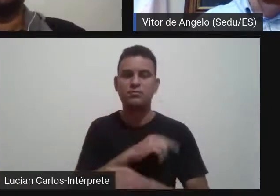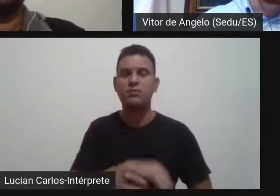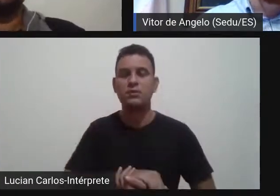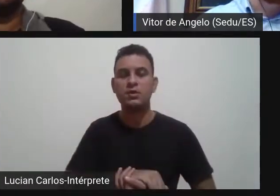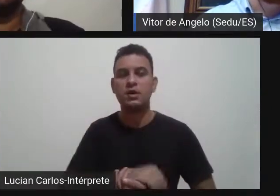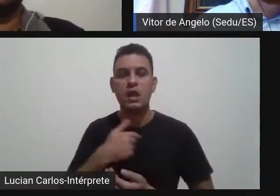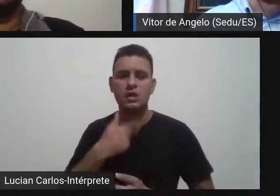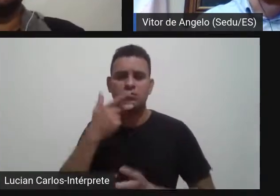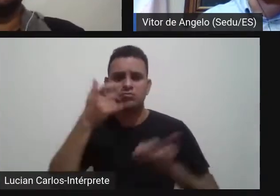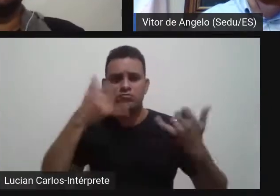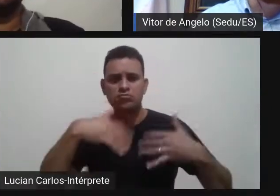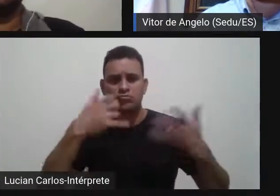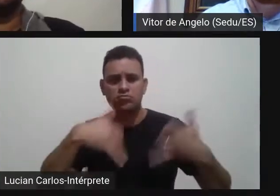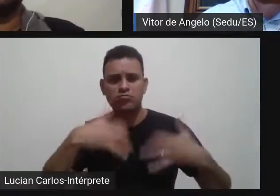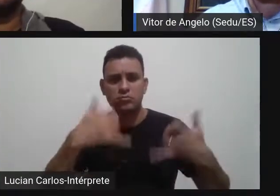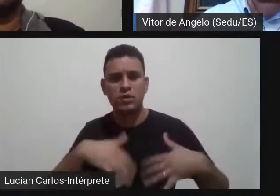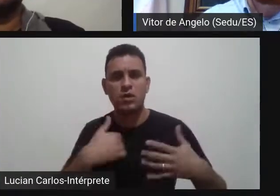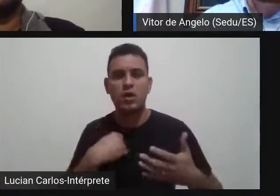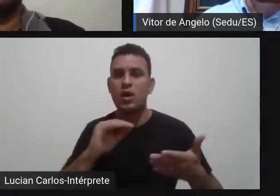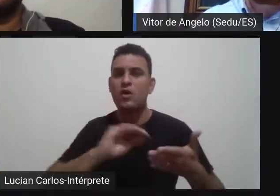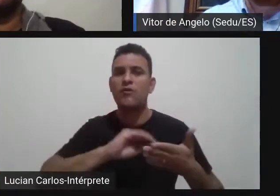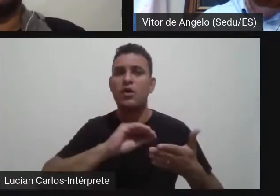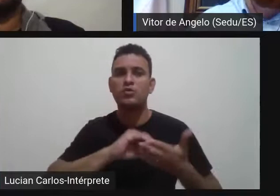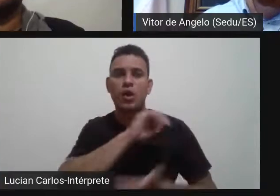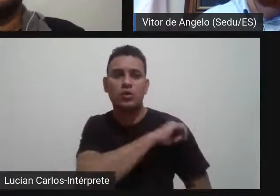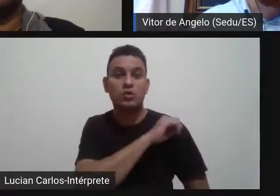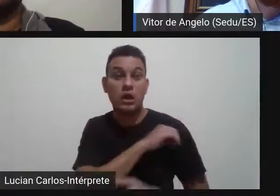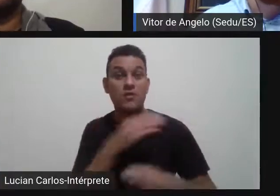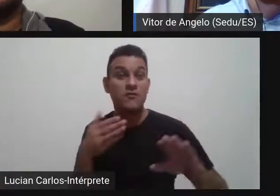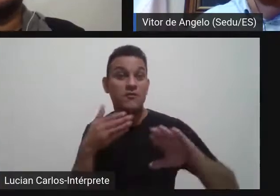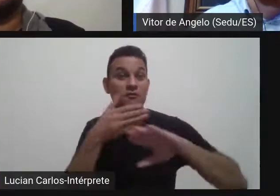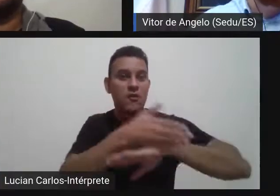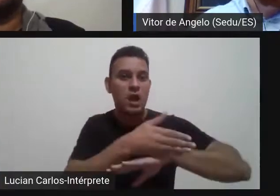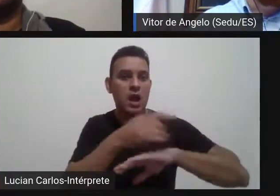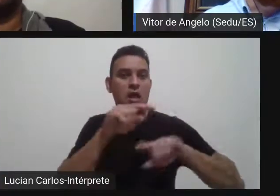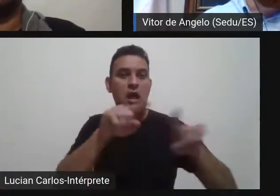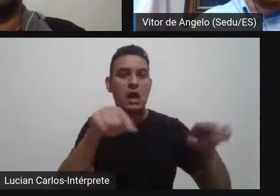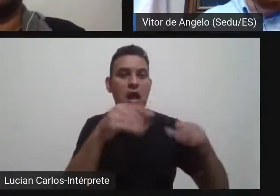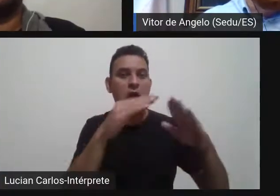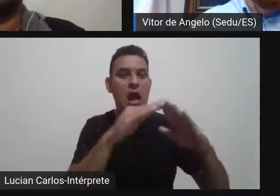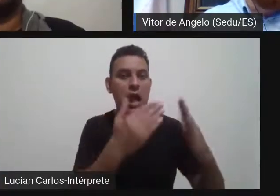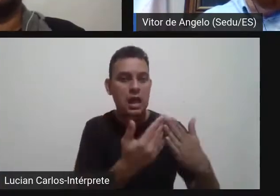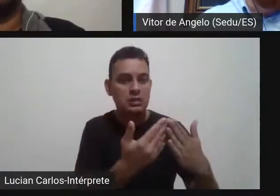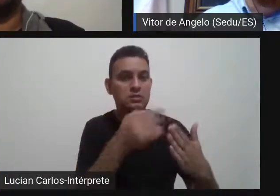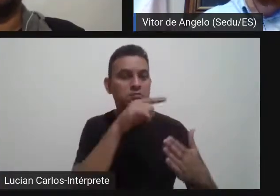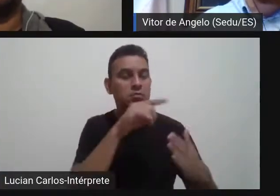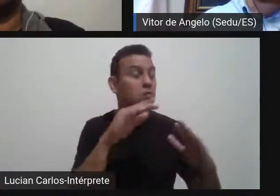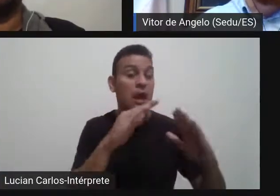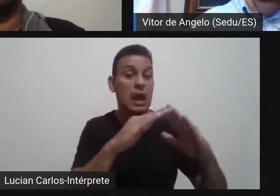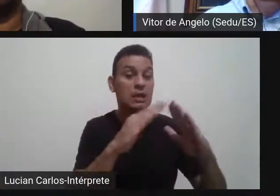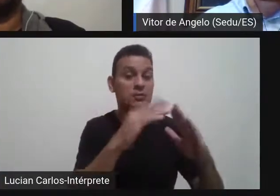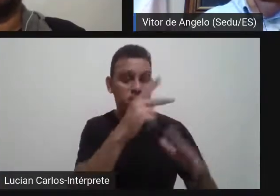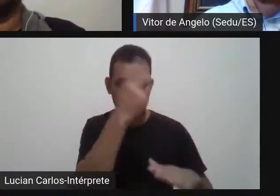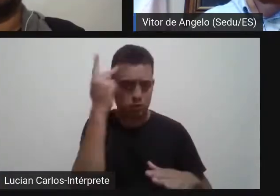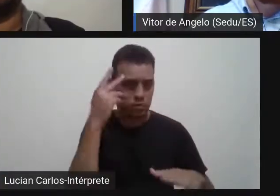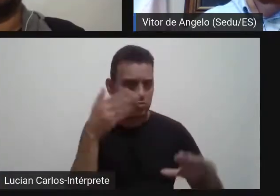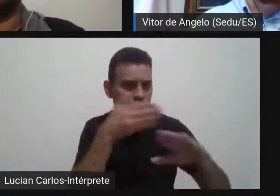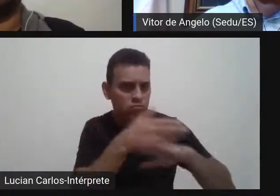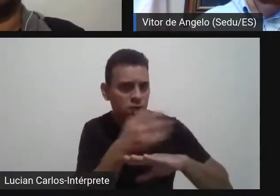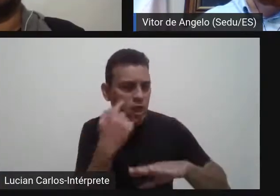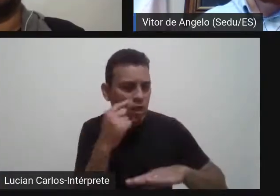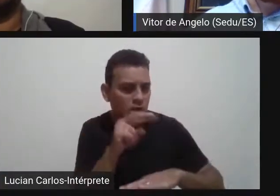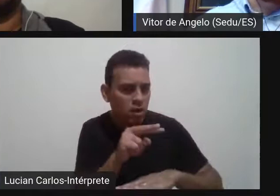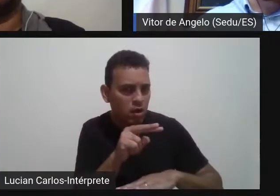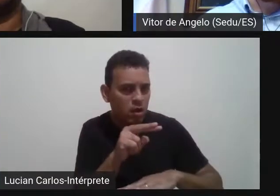documentário, dando falta de um aluno, ele vai até a casa dessa pessoa, e lá ele, dentre outras